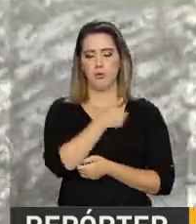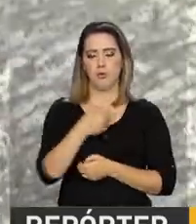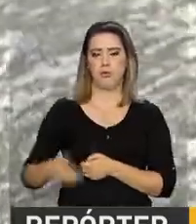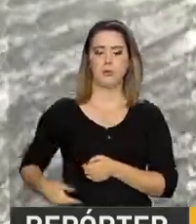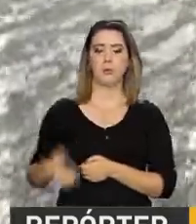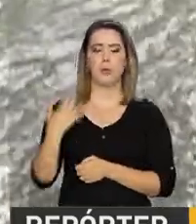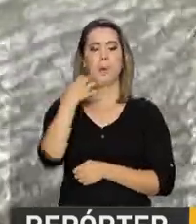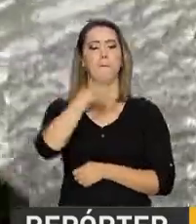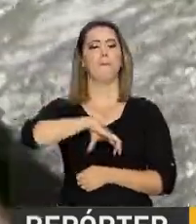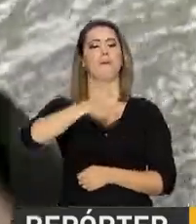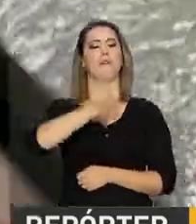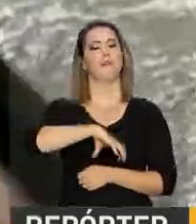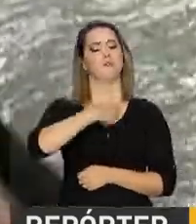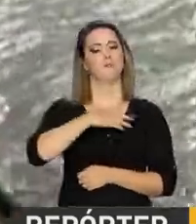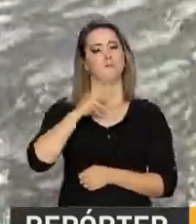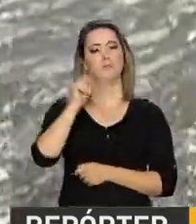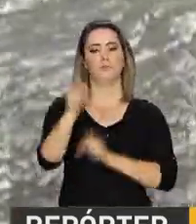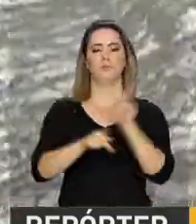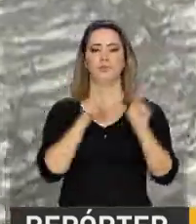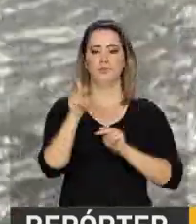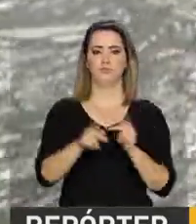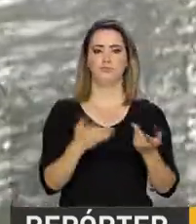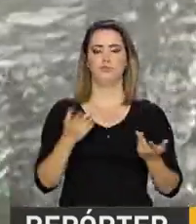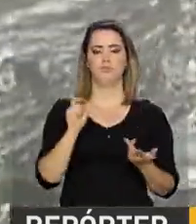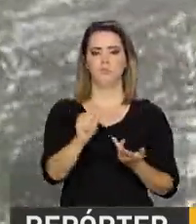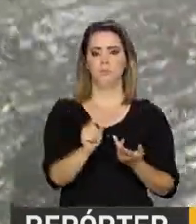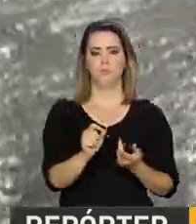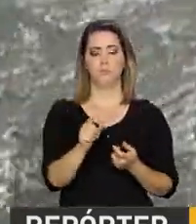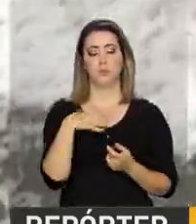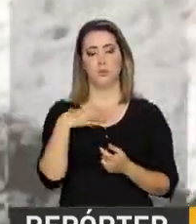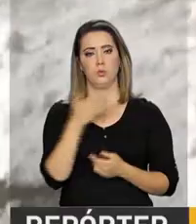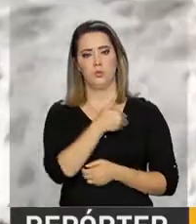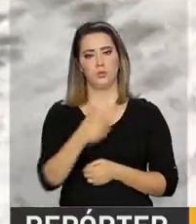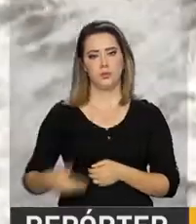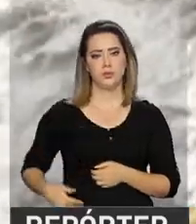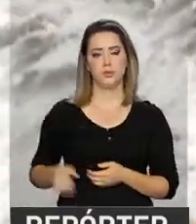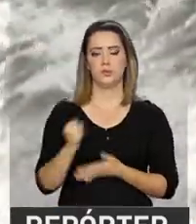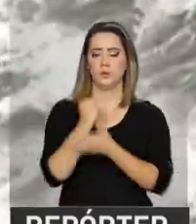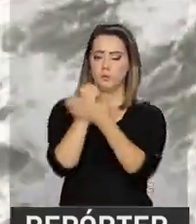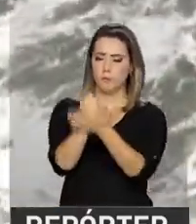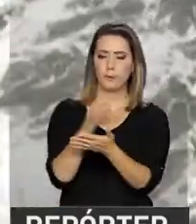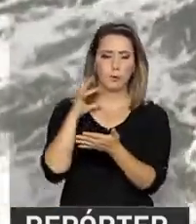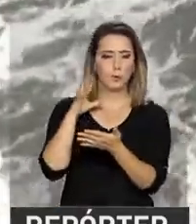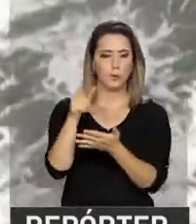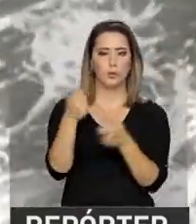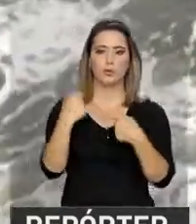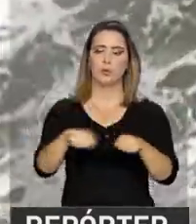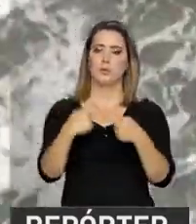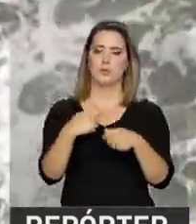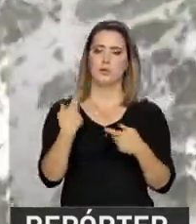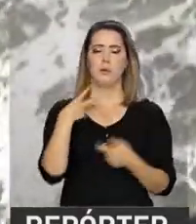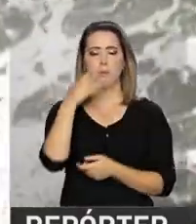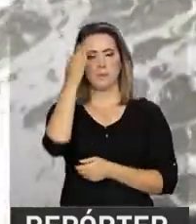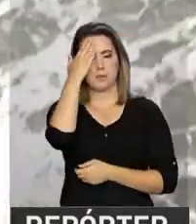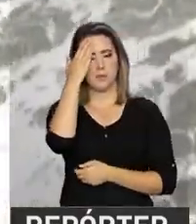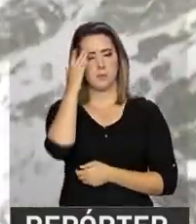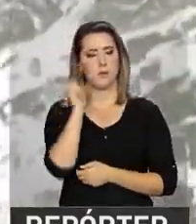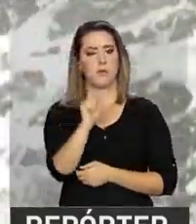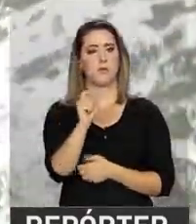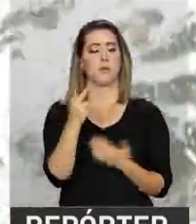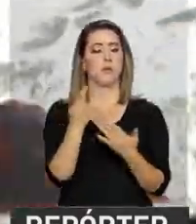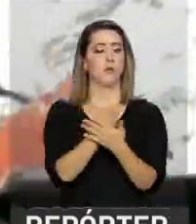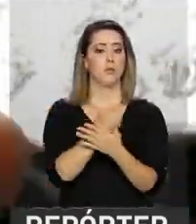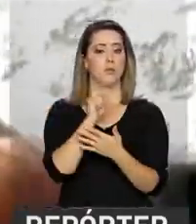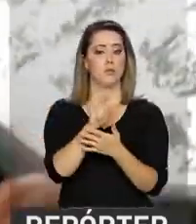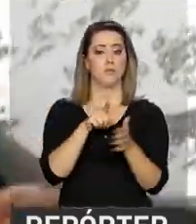a todo o povo da bahia que o banco central está inteiramente as horas e deverão ser tomadas providências para